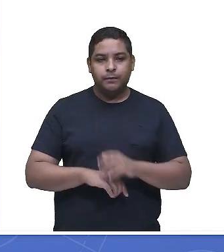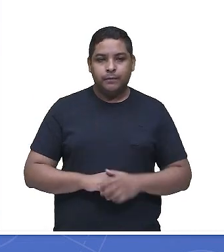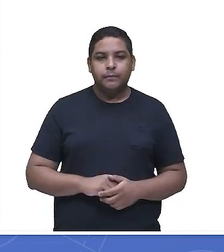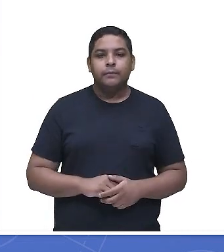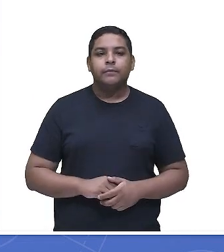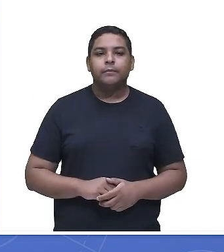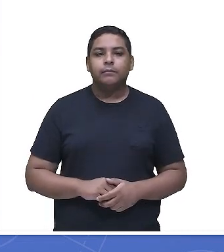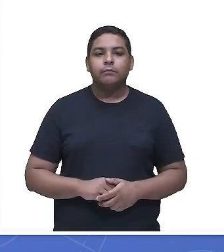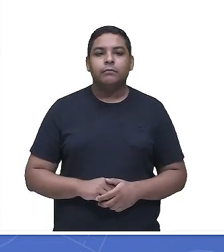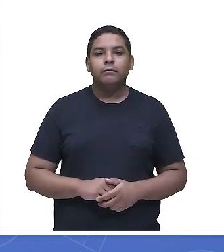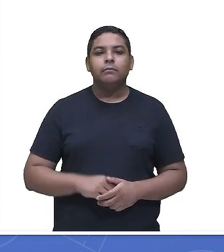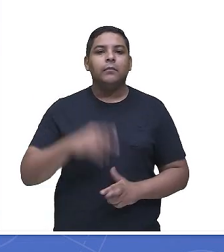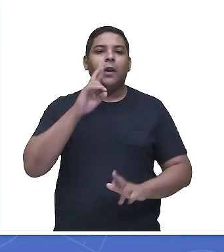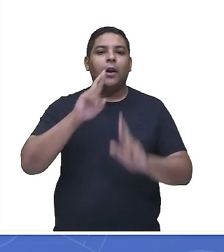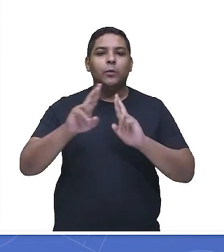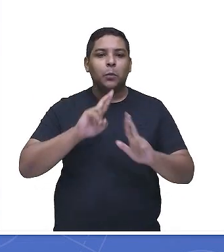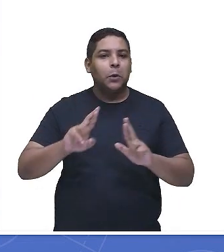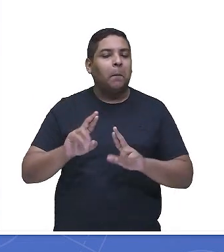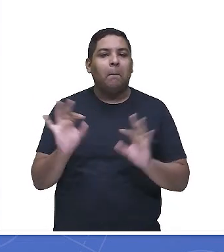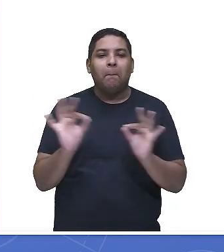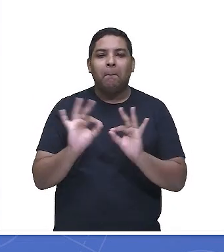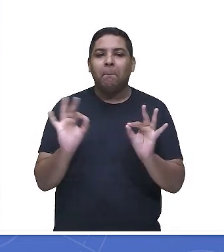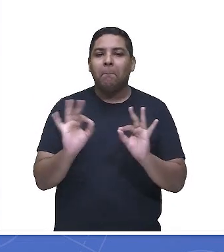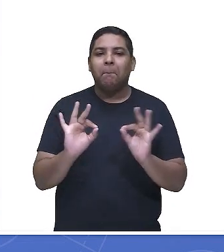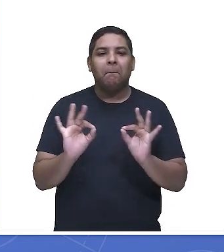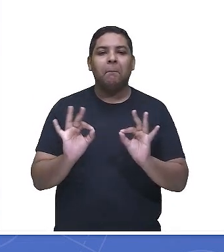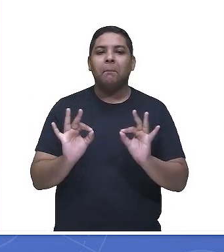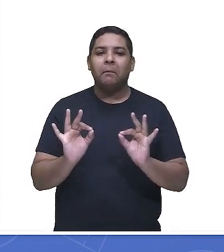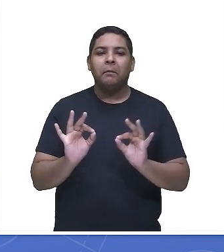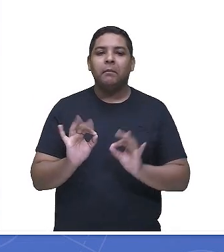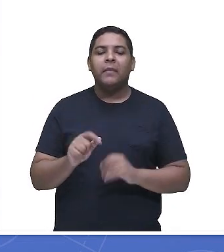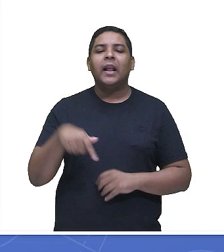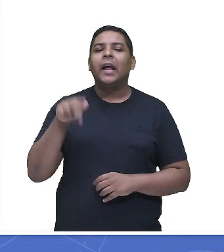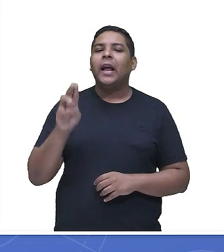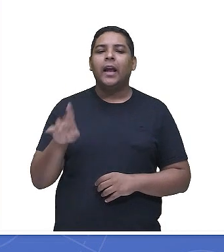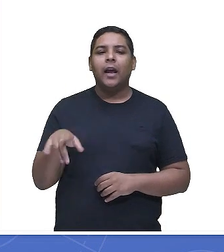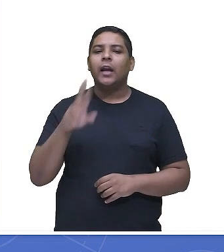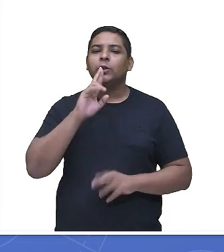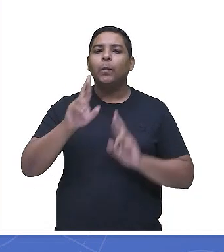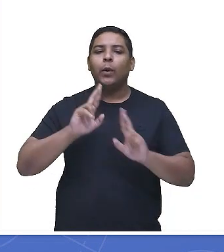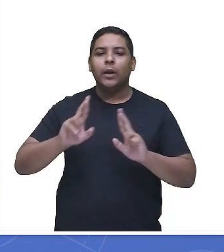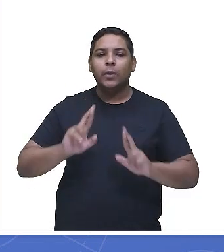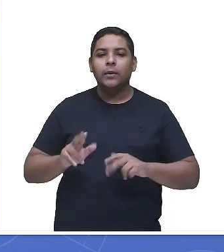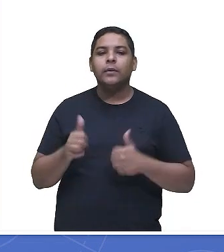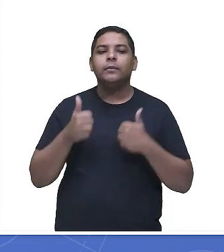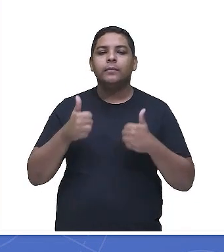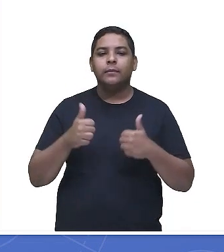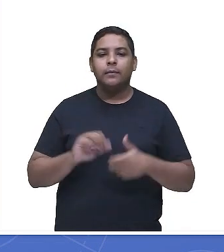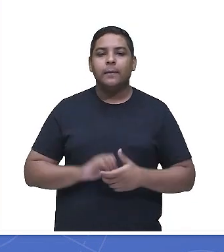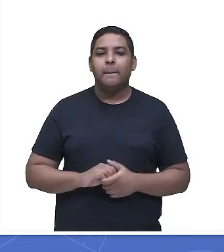ninguém respondendo a segunda questão. Alguém respondeu? Se respondeu, sim. Tem um monte de gente respondendo.